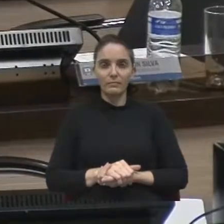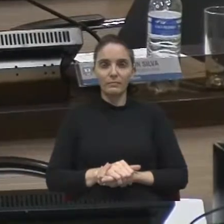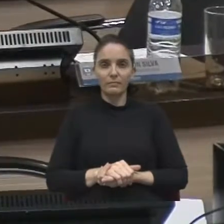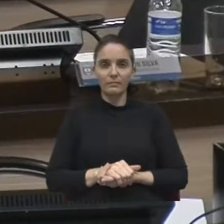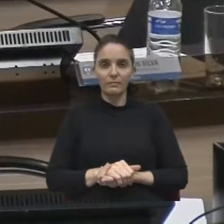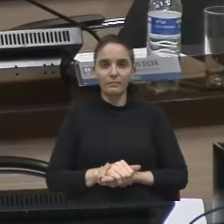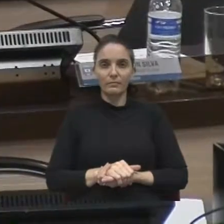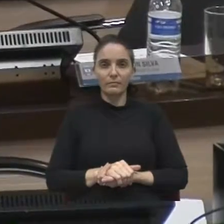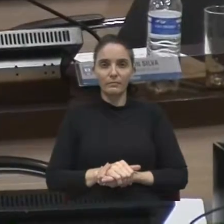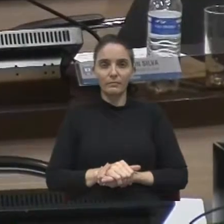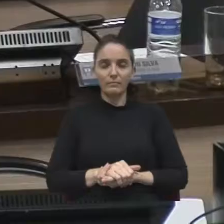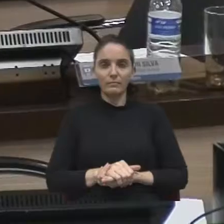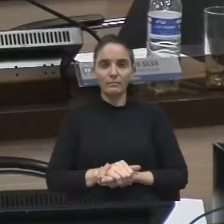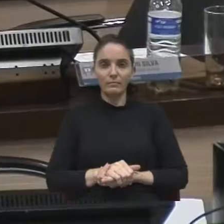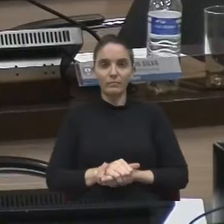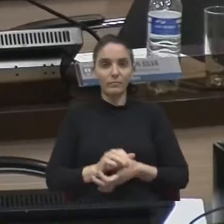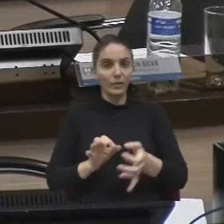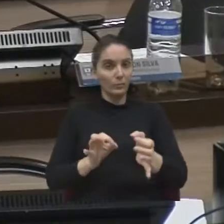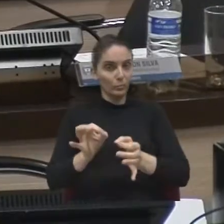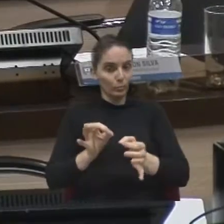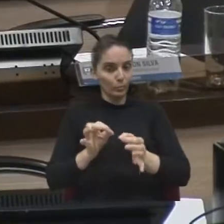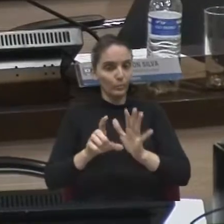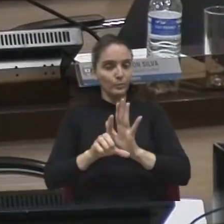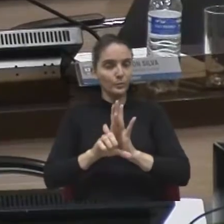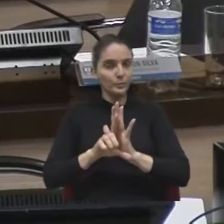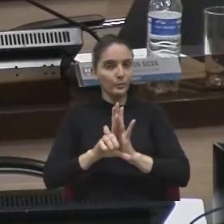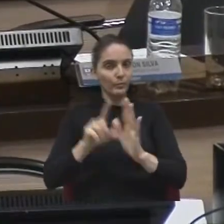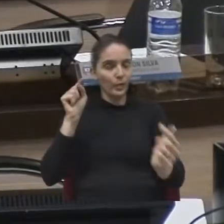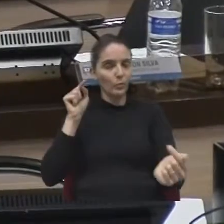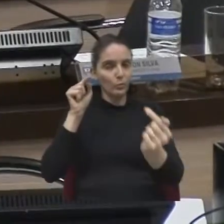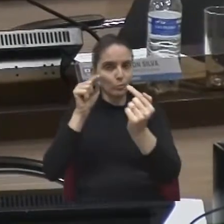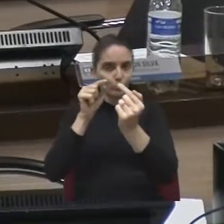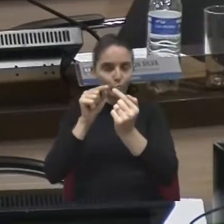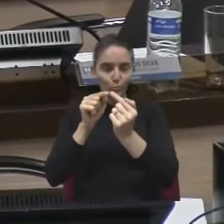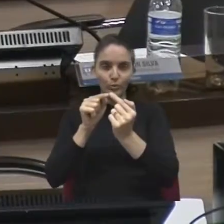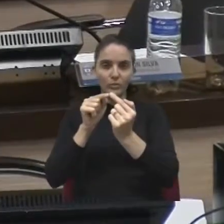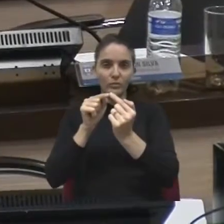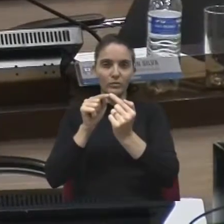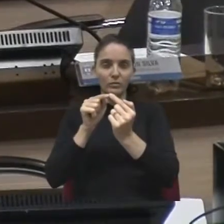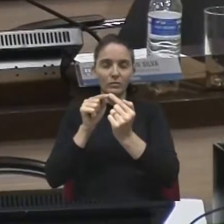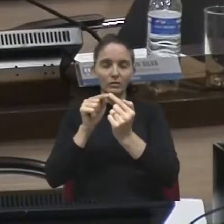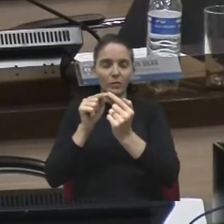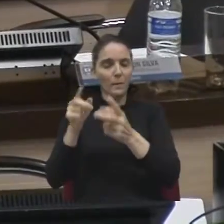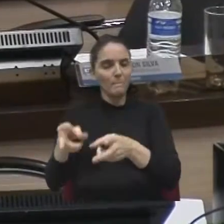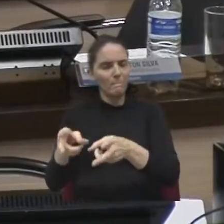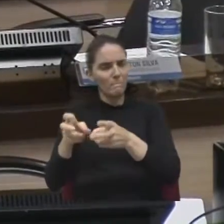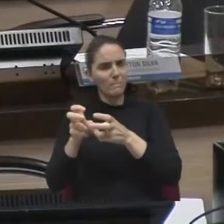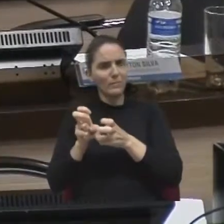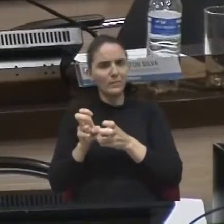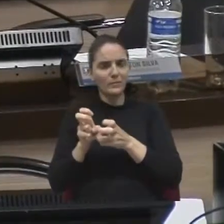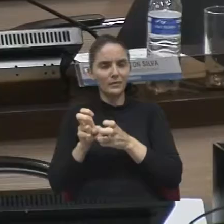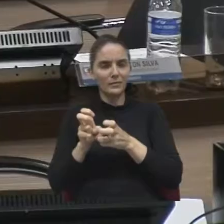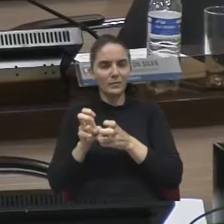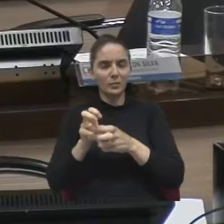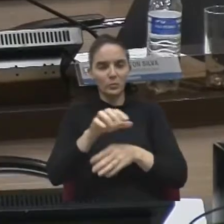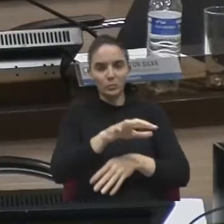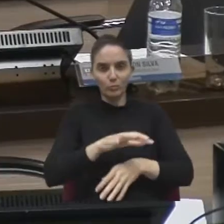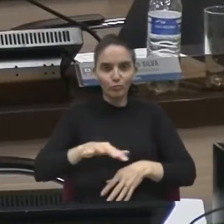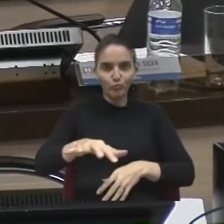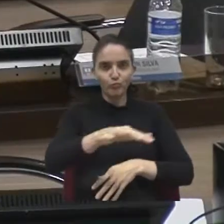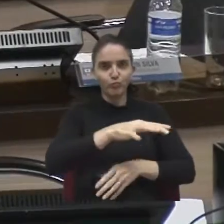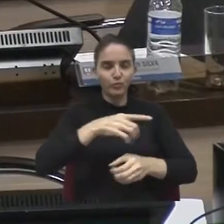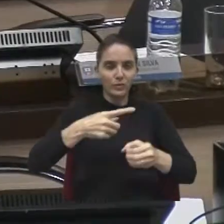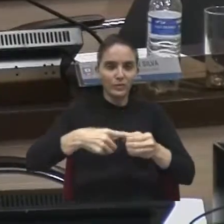O presente projeto de lei tem como objetivo prestar um reconhecimento no âmbito municipal à Associação